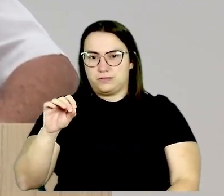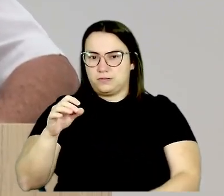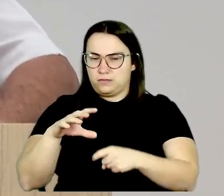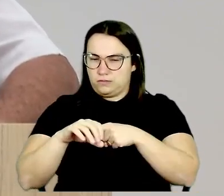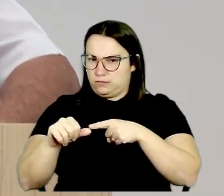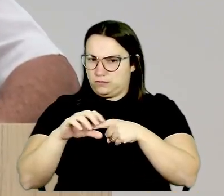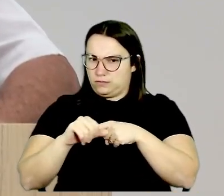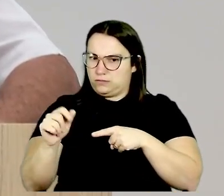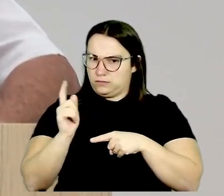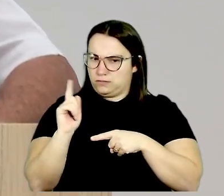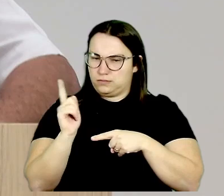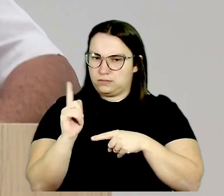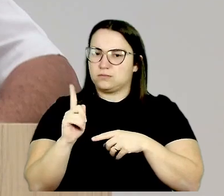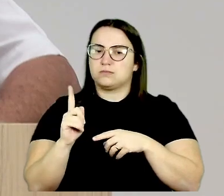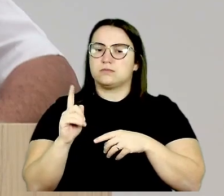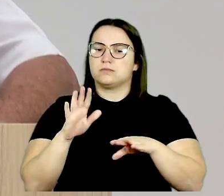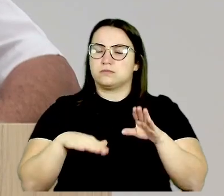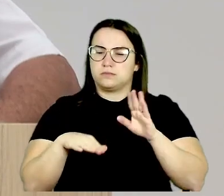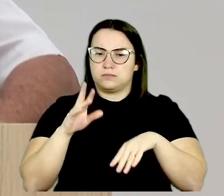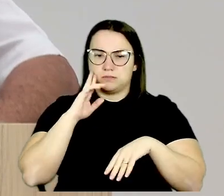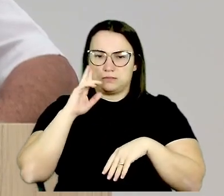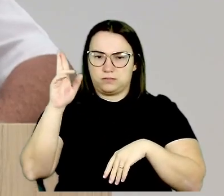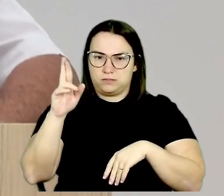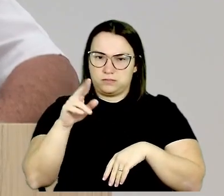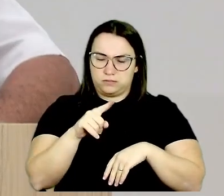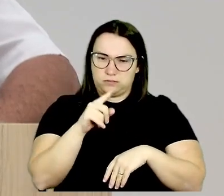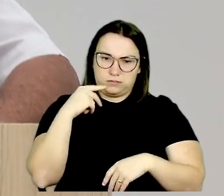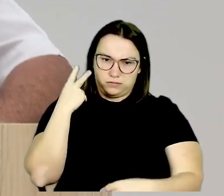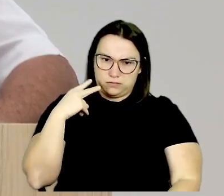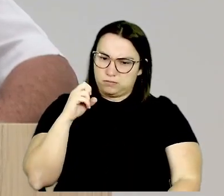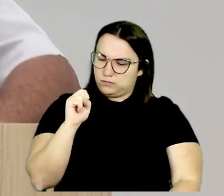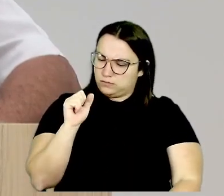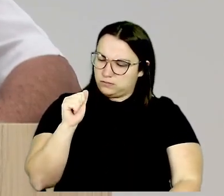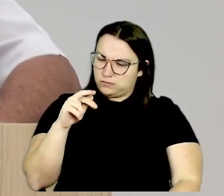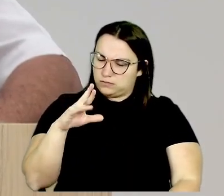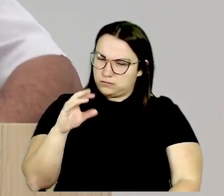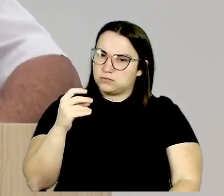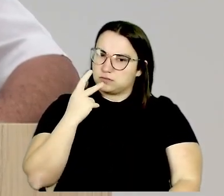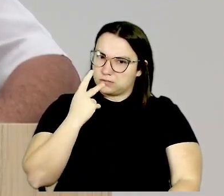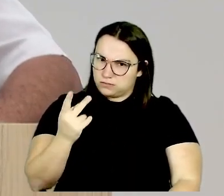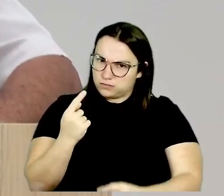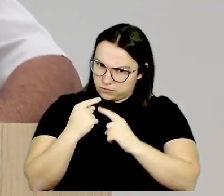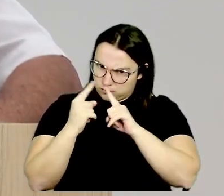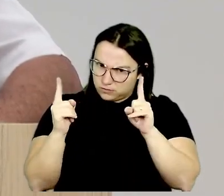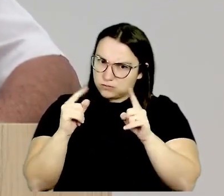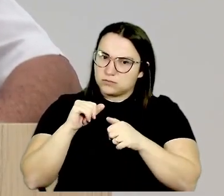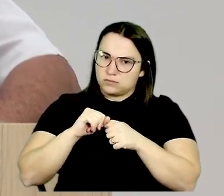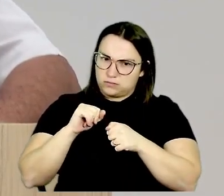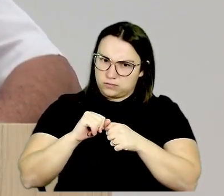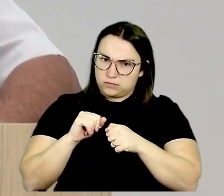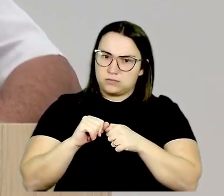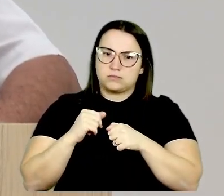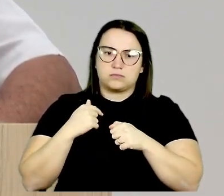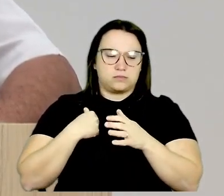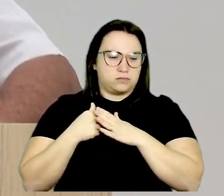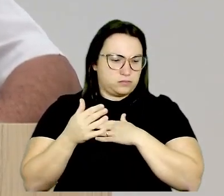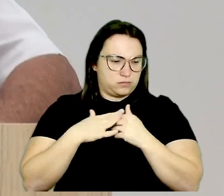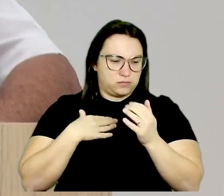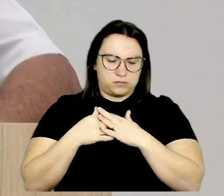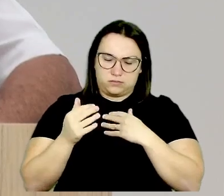puxa-saco, que muitas das vezes o senhor e o senhor vereador Santos sabe que quando eu tenho que fazer crítica, eu faço. Não importa. Eu sou a